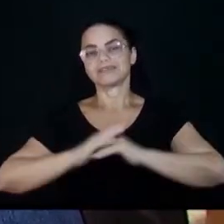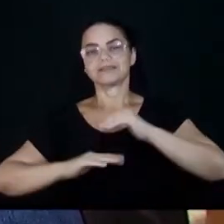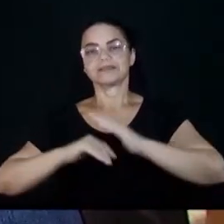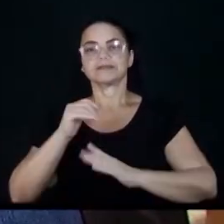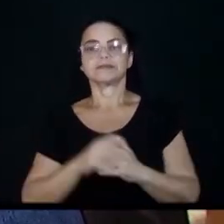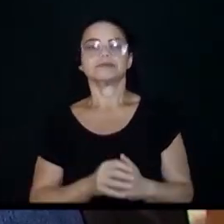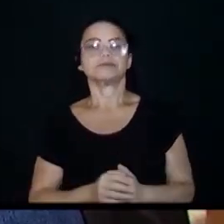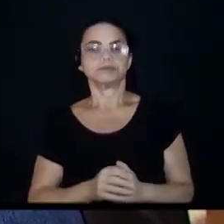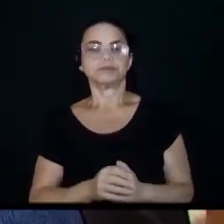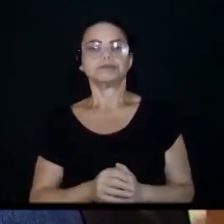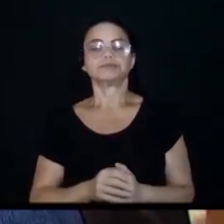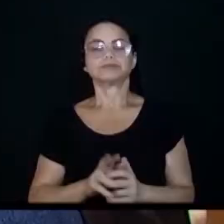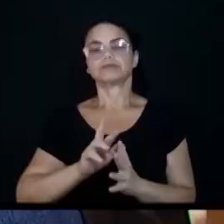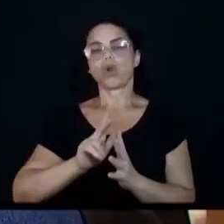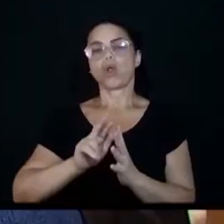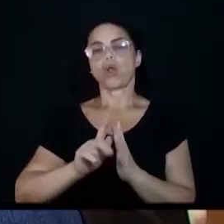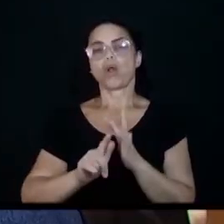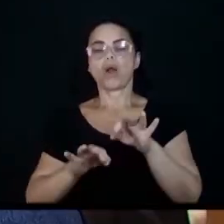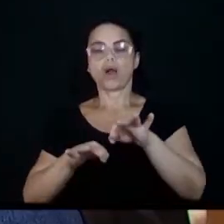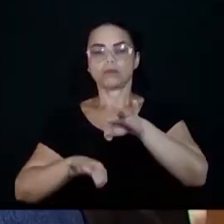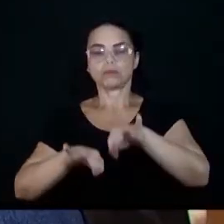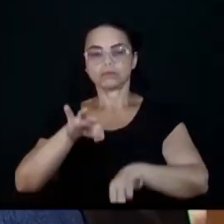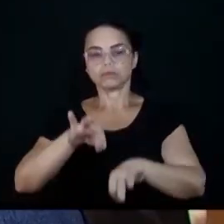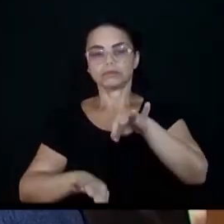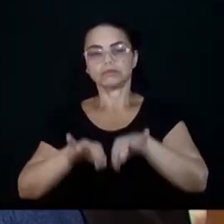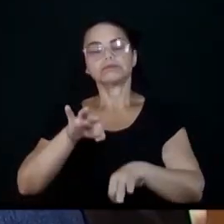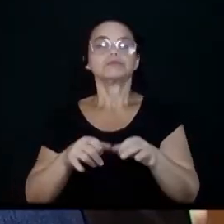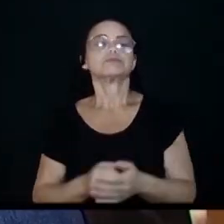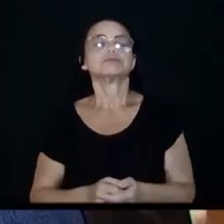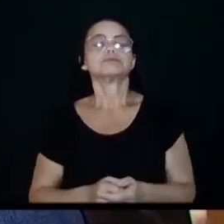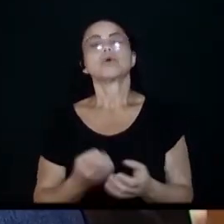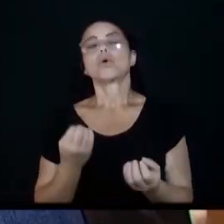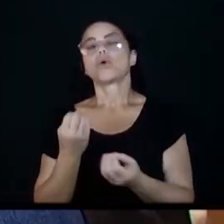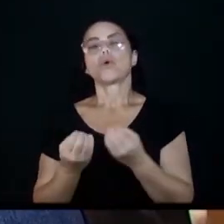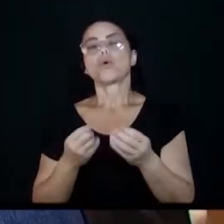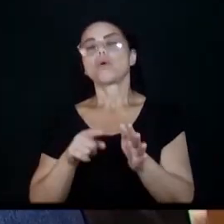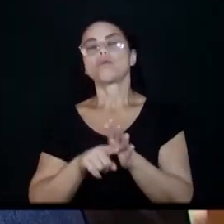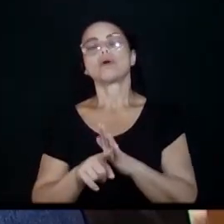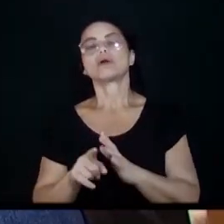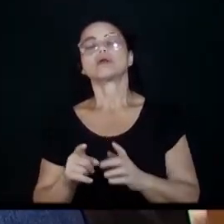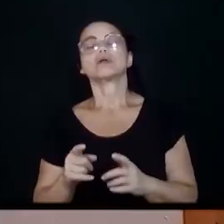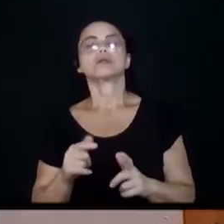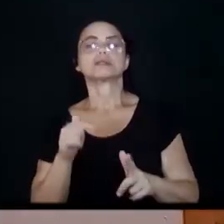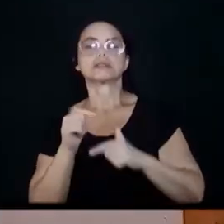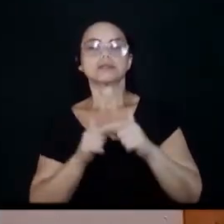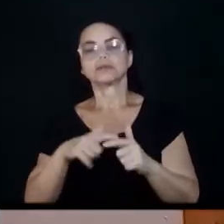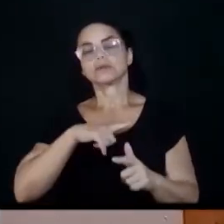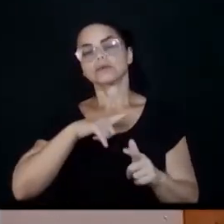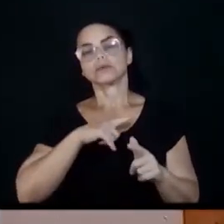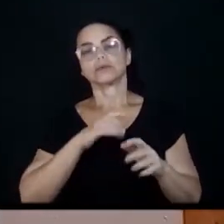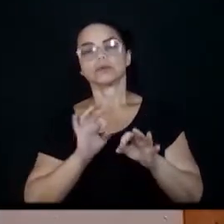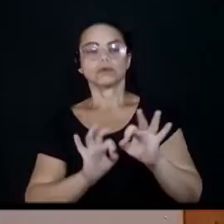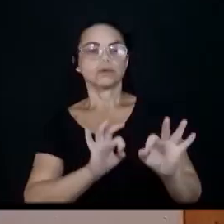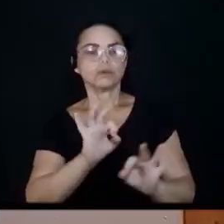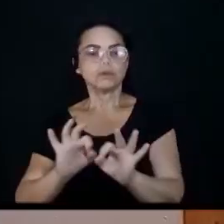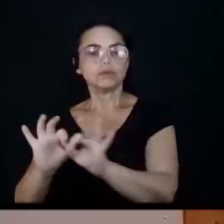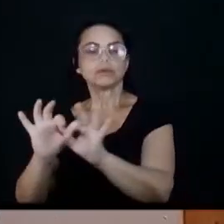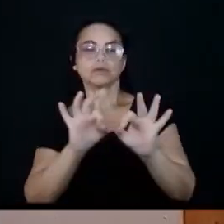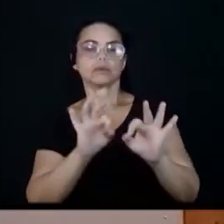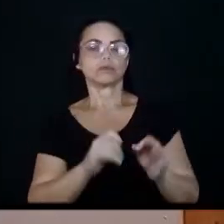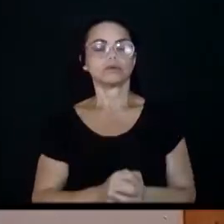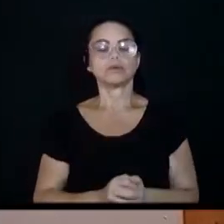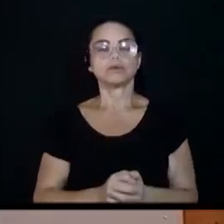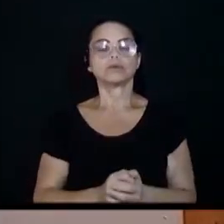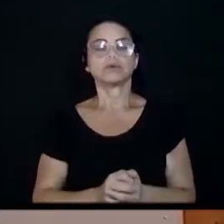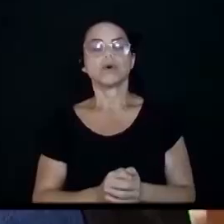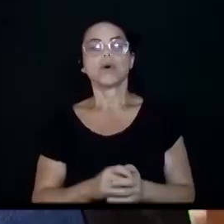né? E como que é feito esse trabalho, né? Vocês têm um projeto, o planejamento, né? Como que é feito